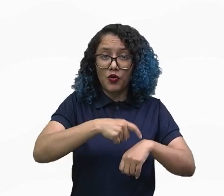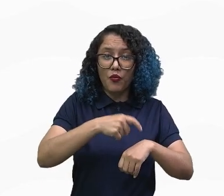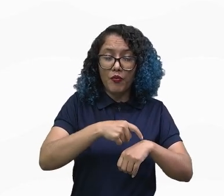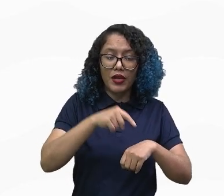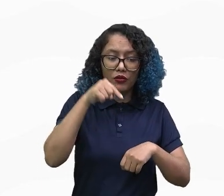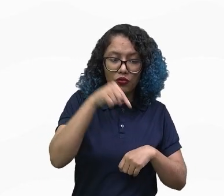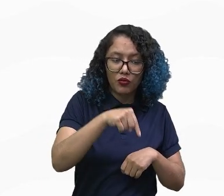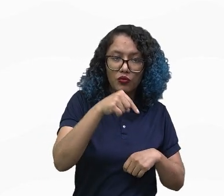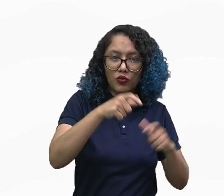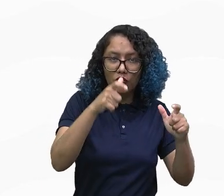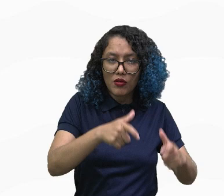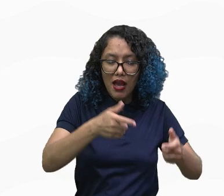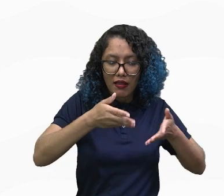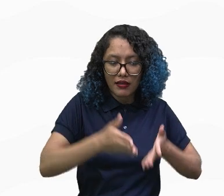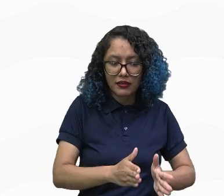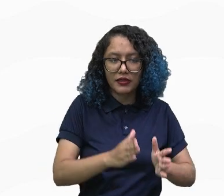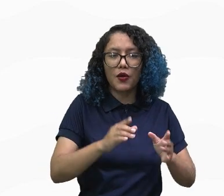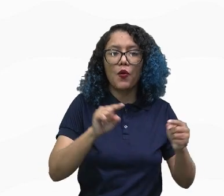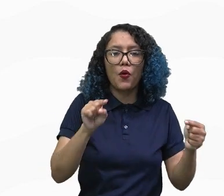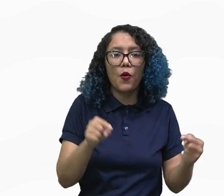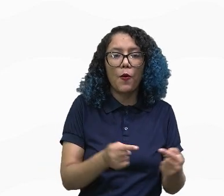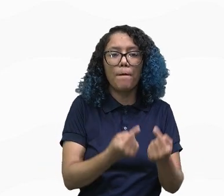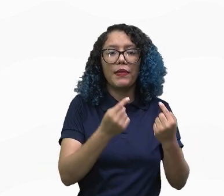origem, ela ainda é um